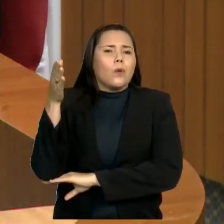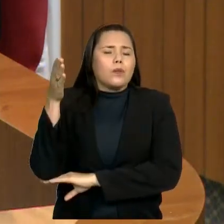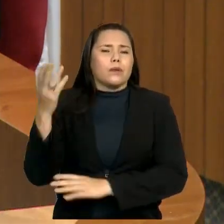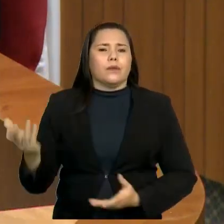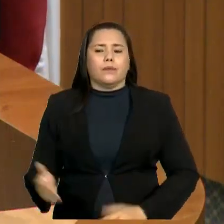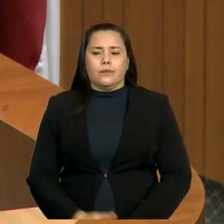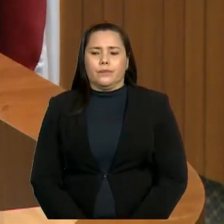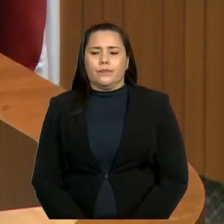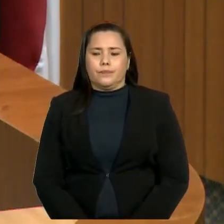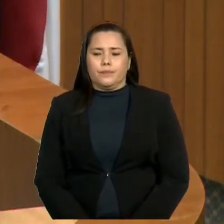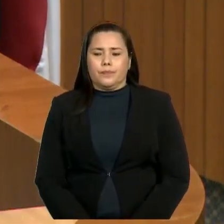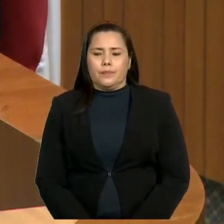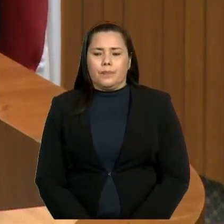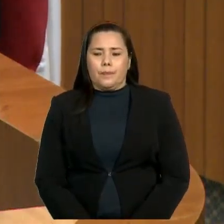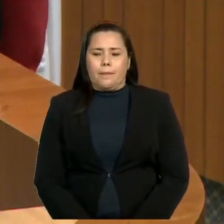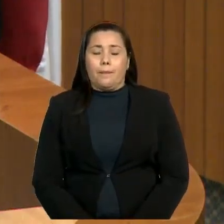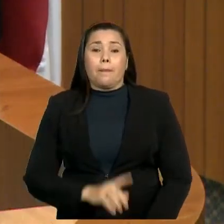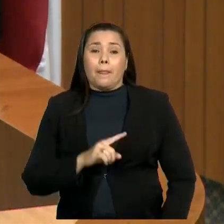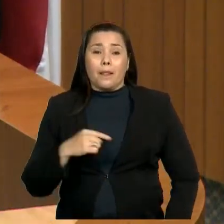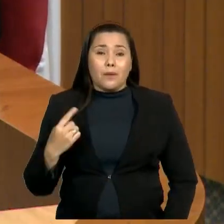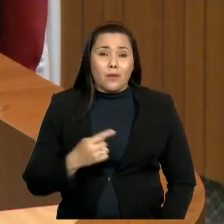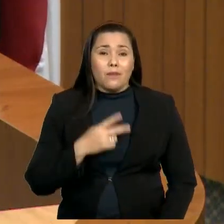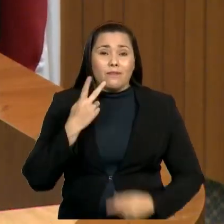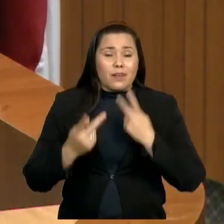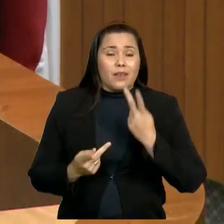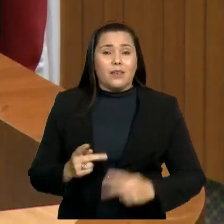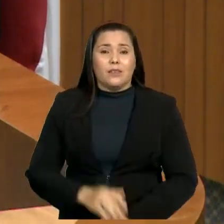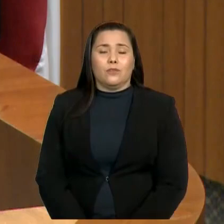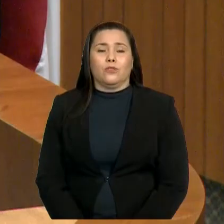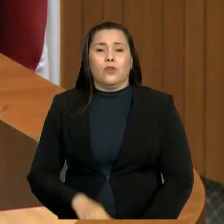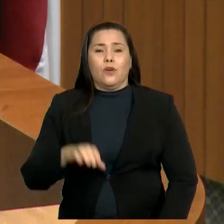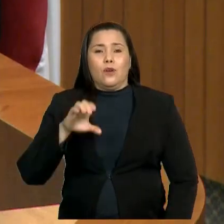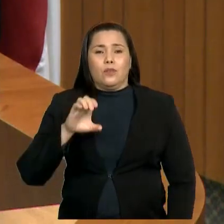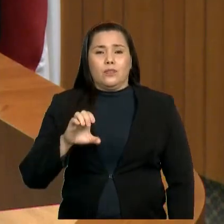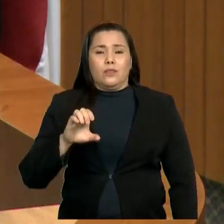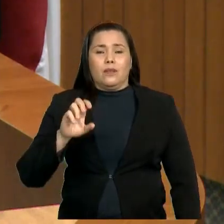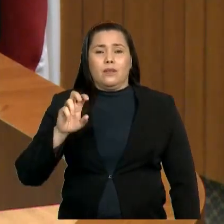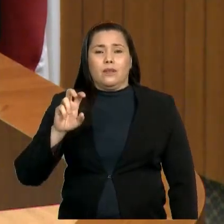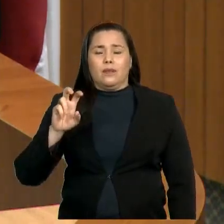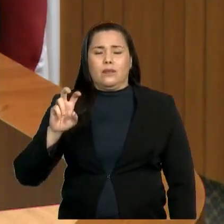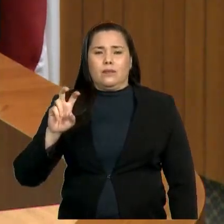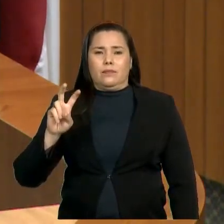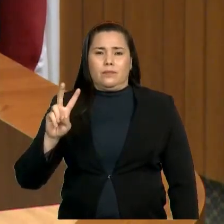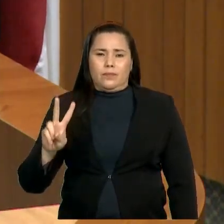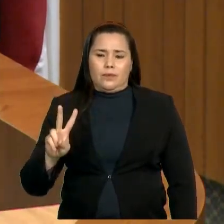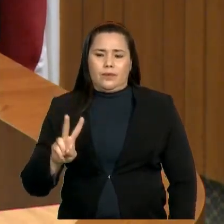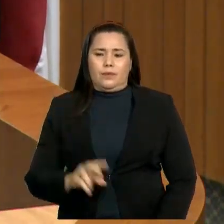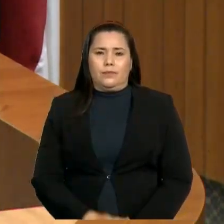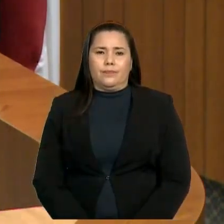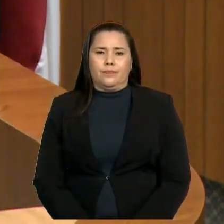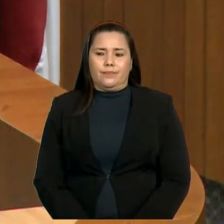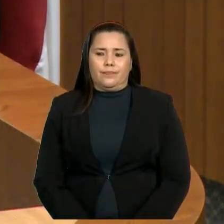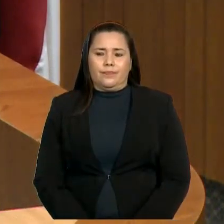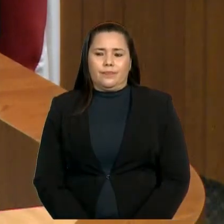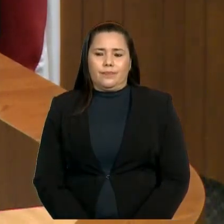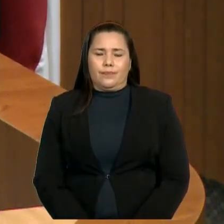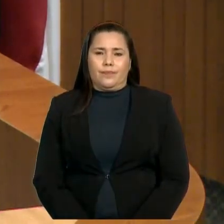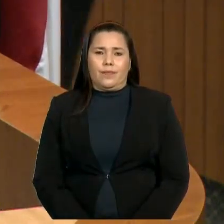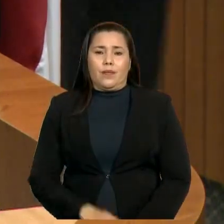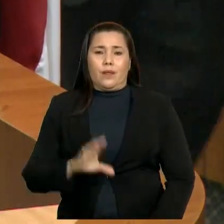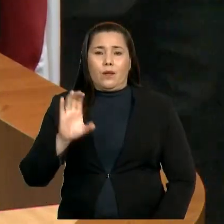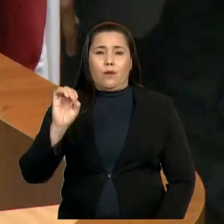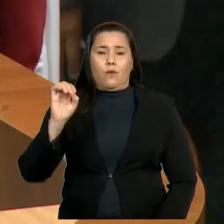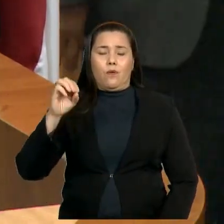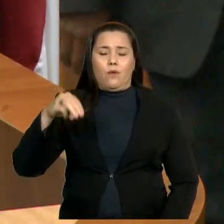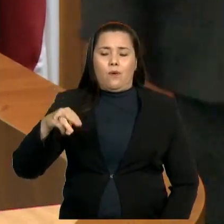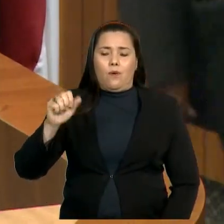estamos falando de comando vermelho qualquer ligação de comando vermelho com o vermelho do comunismo do